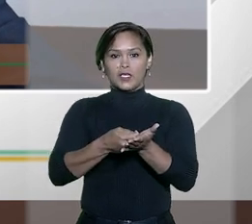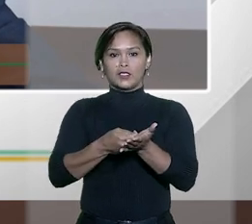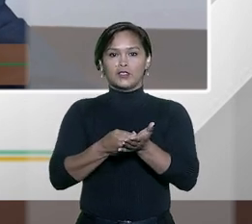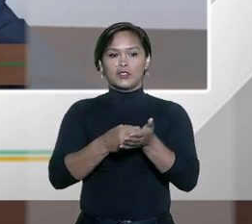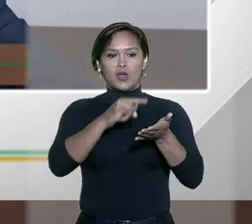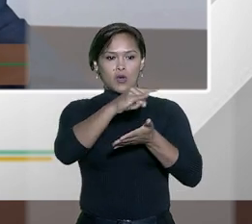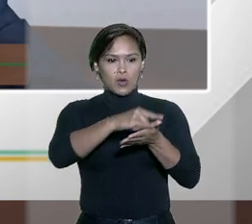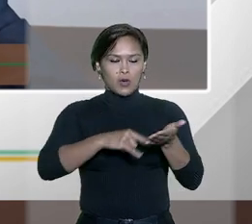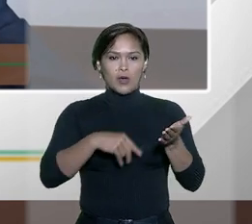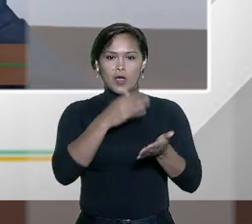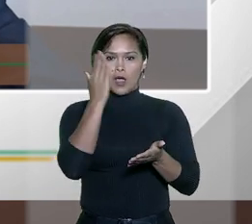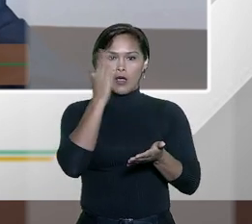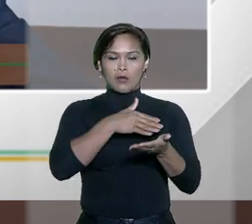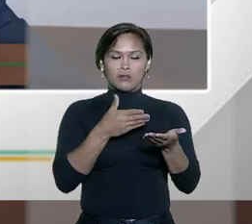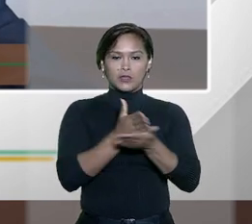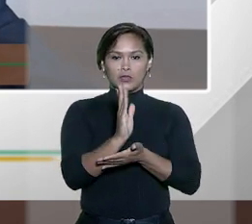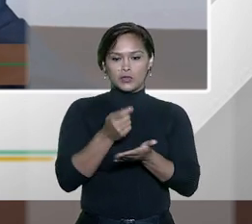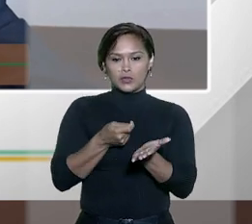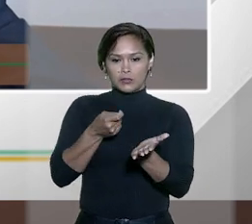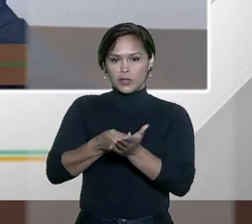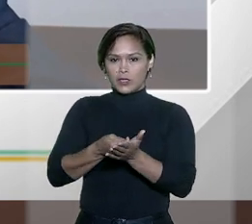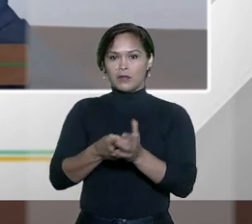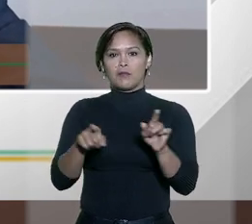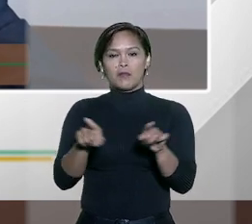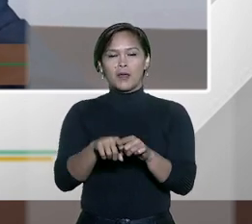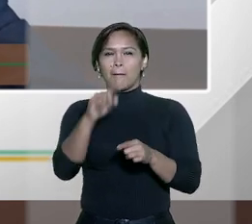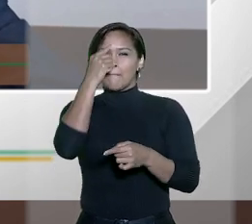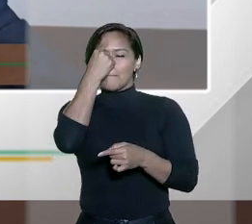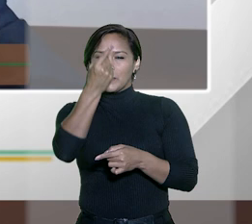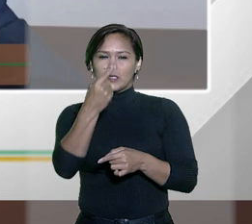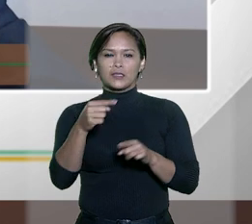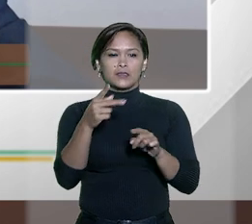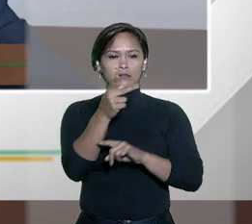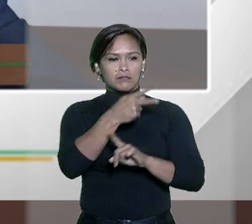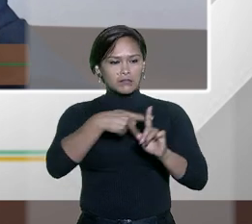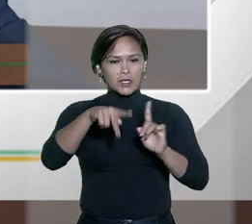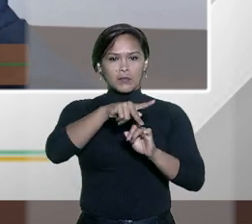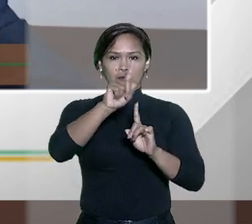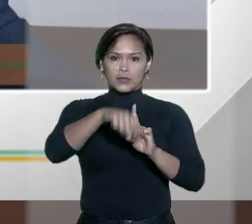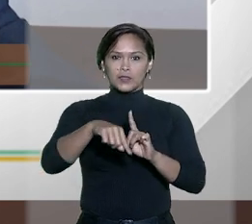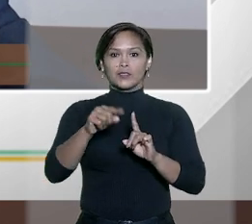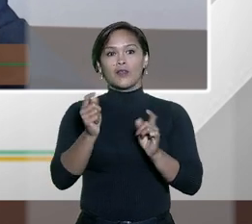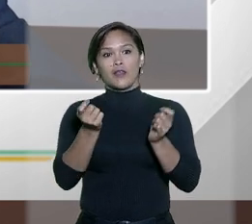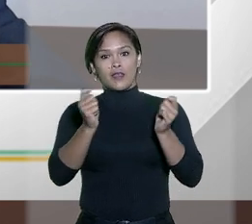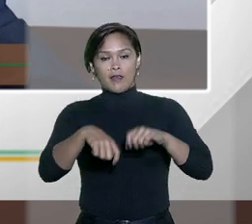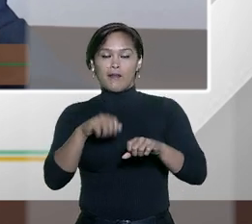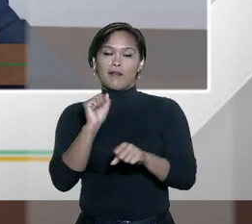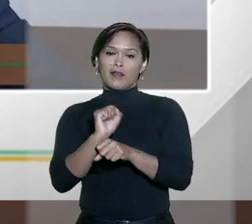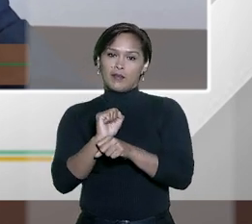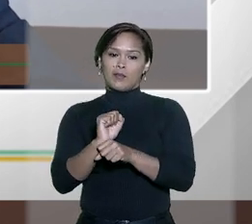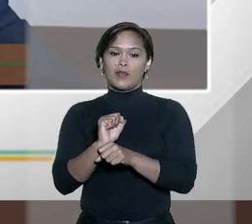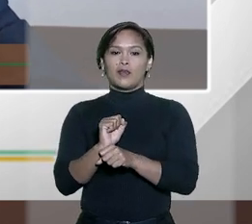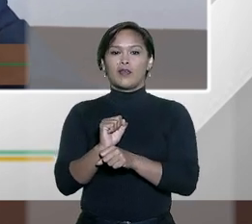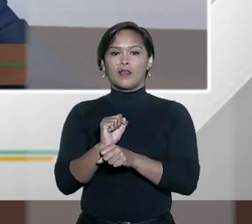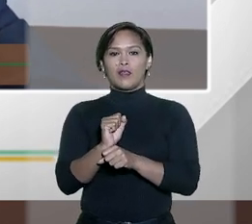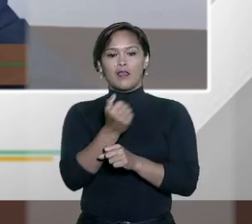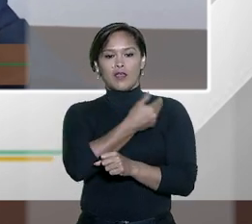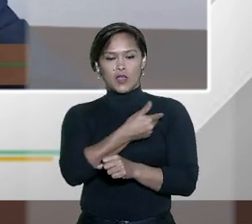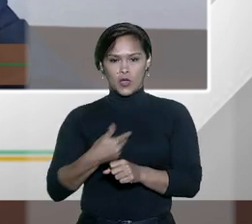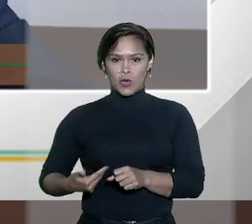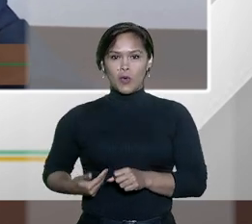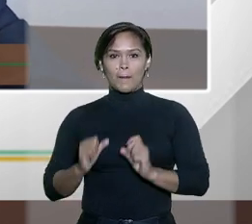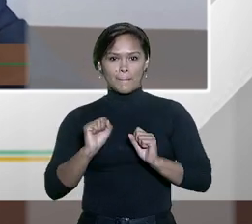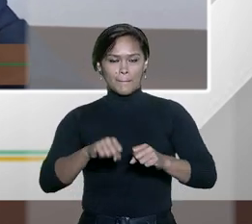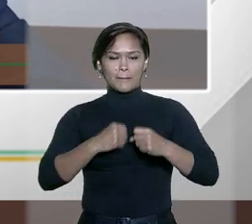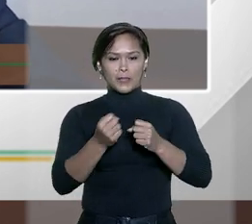palavras muito coloquiais, né, sobretudo pensando no público leigo. E aí se espera que o poder público, em